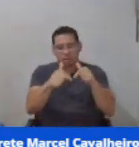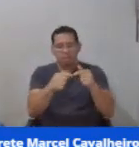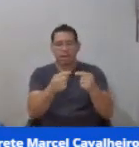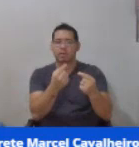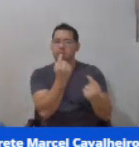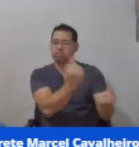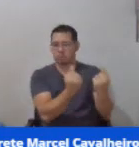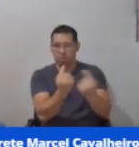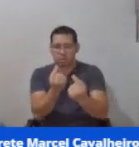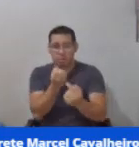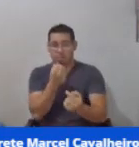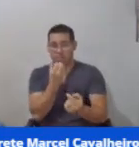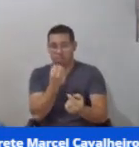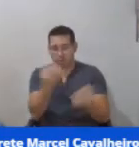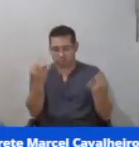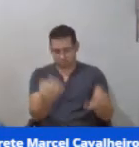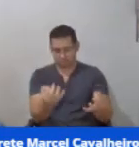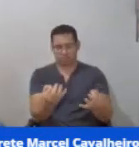habilidade,